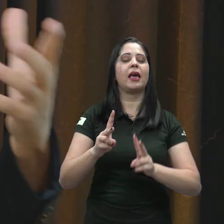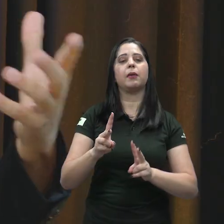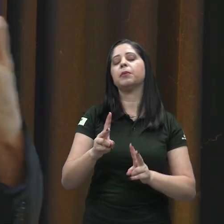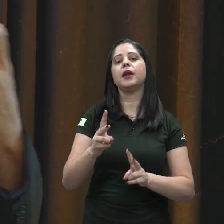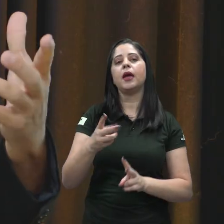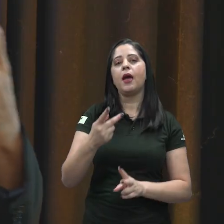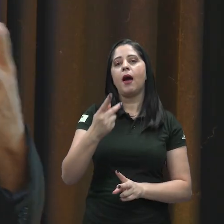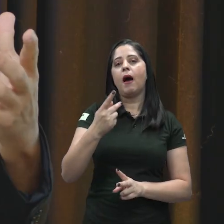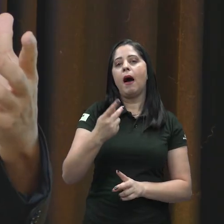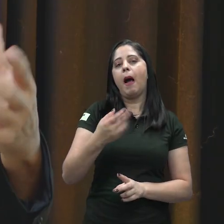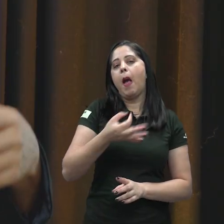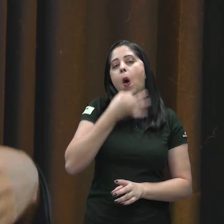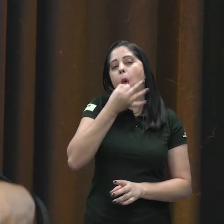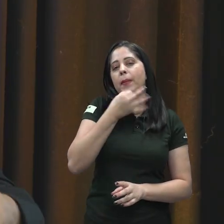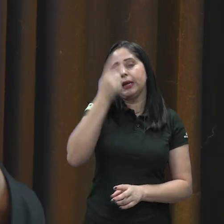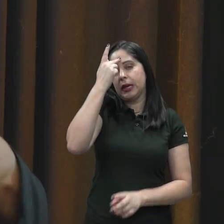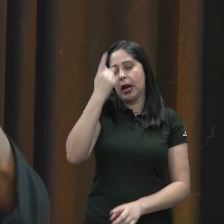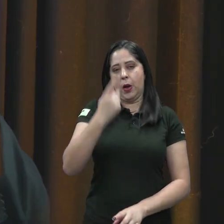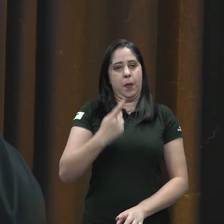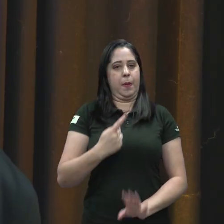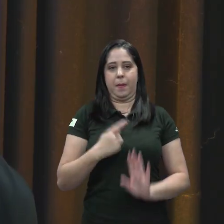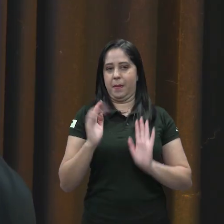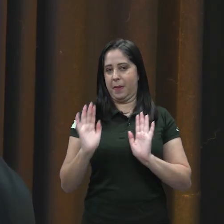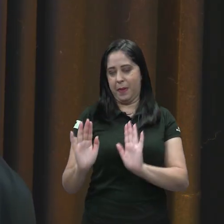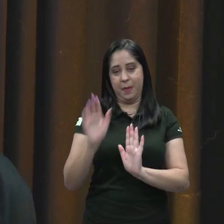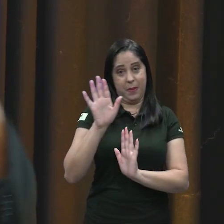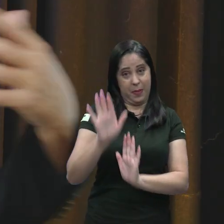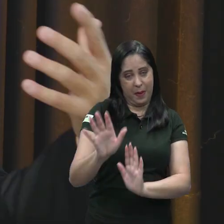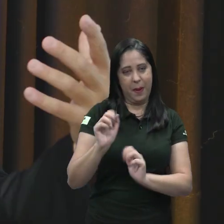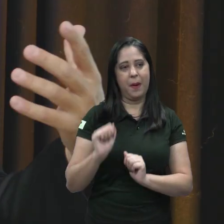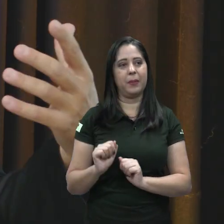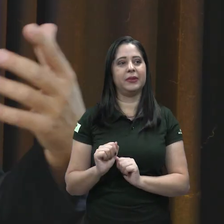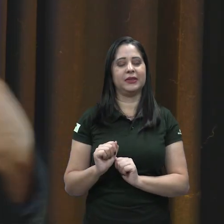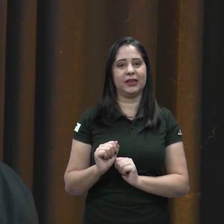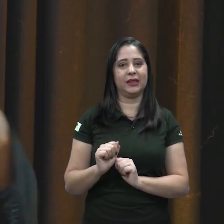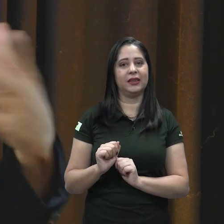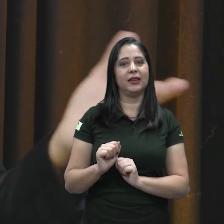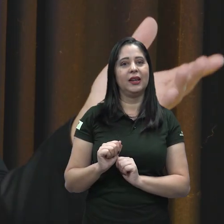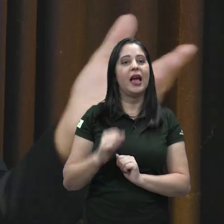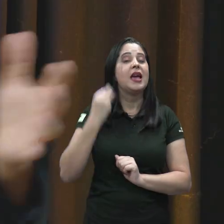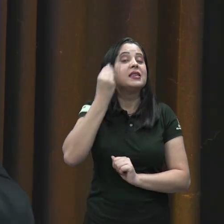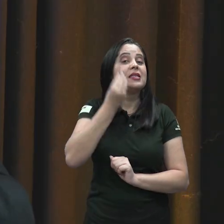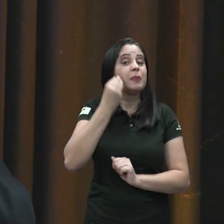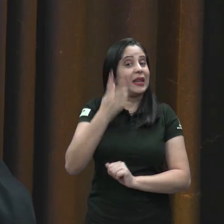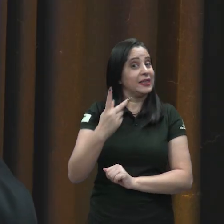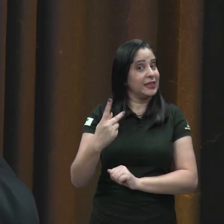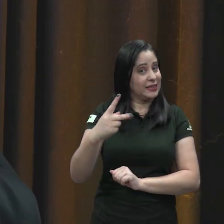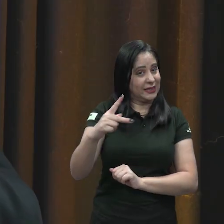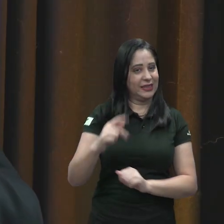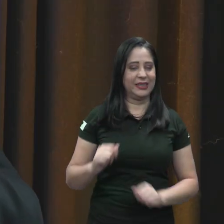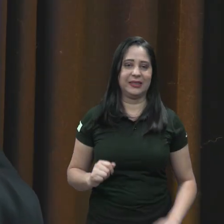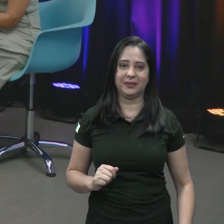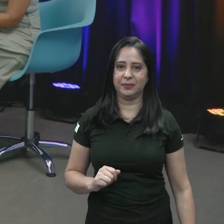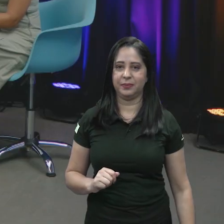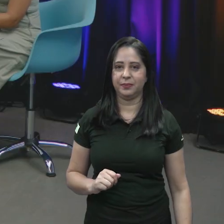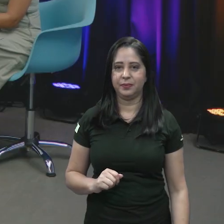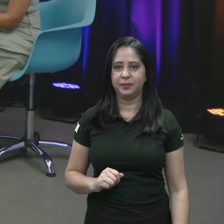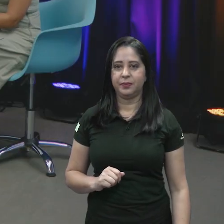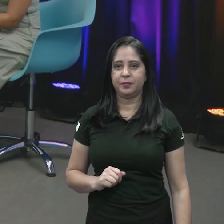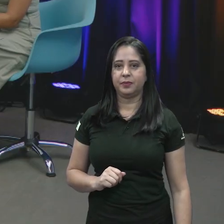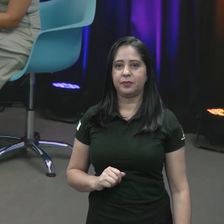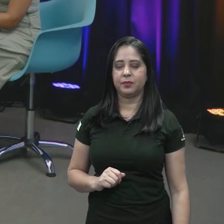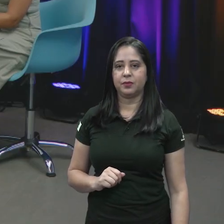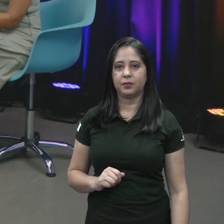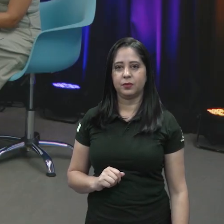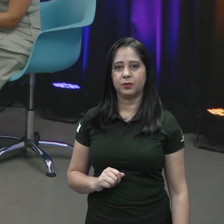existe alguma relação de negócio, ele tenta inserir aquilo dentro do cotidiano dele para apresentar para sua audiência. Mas assim, você